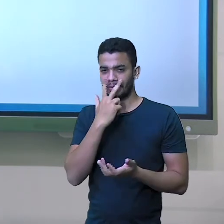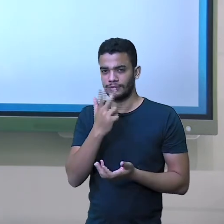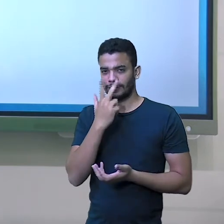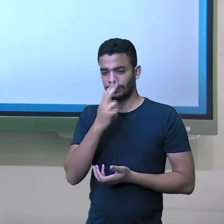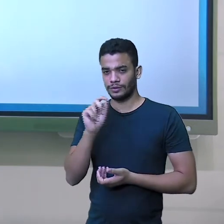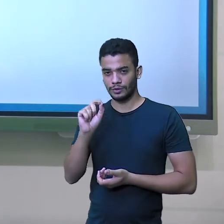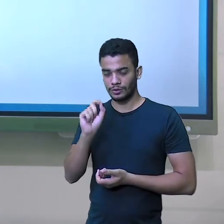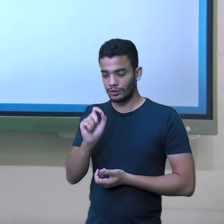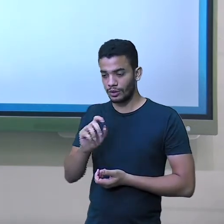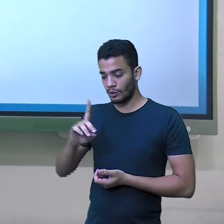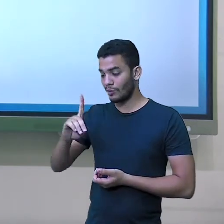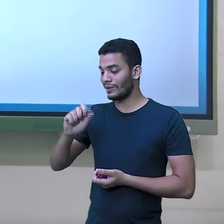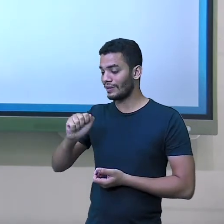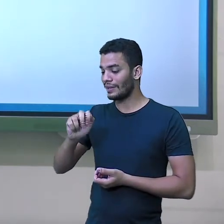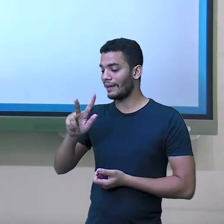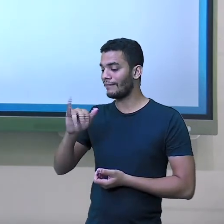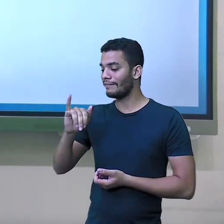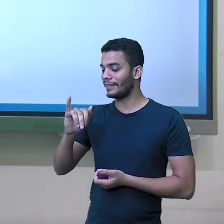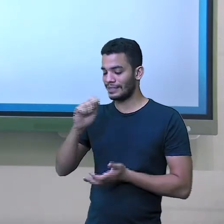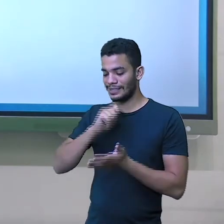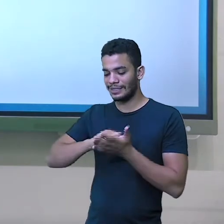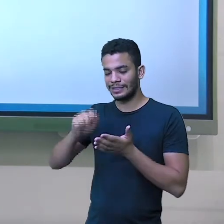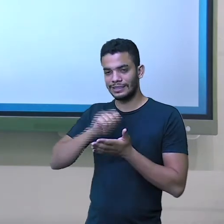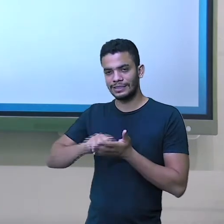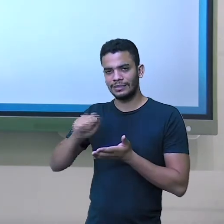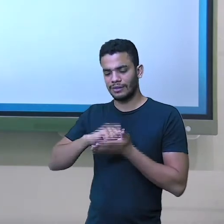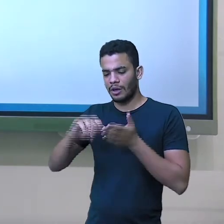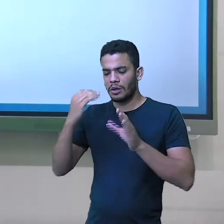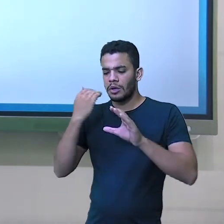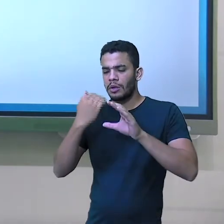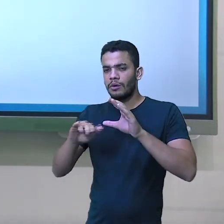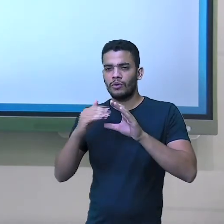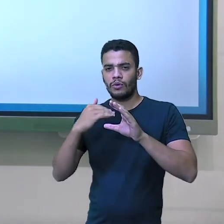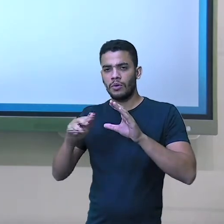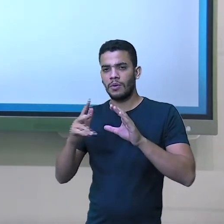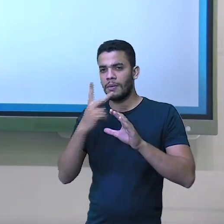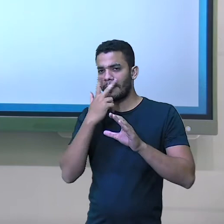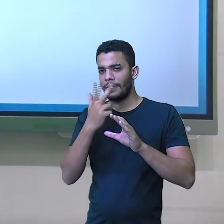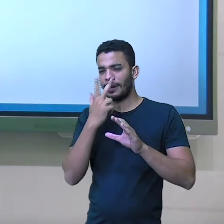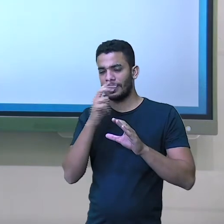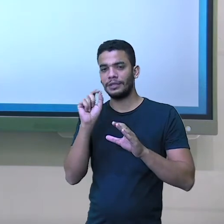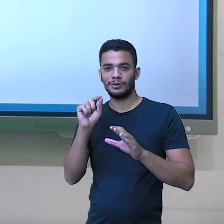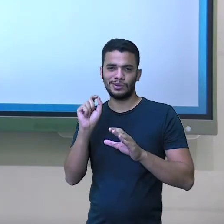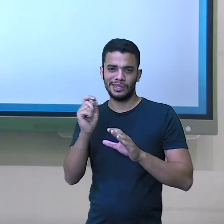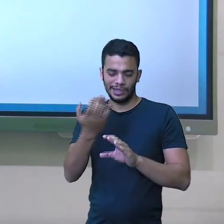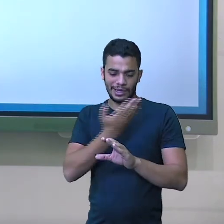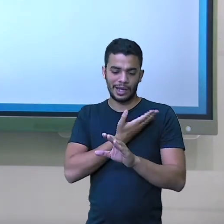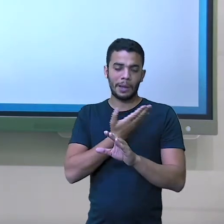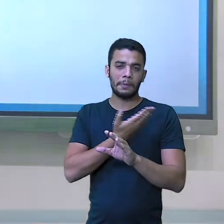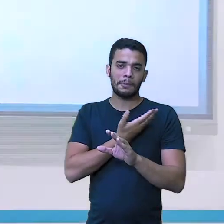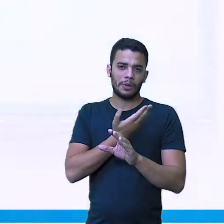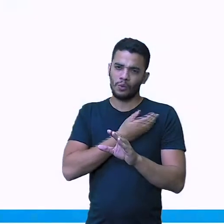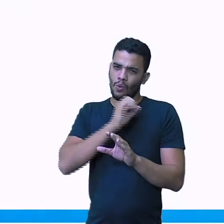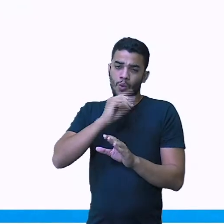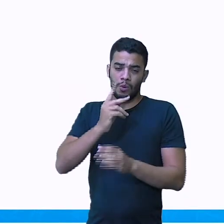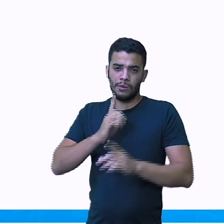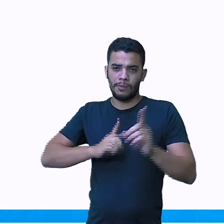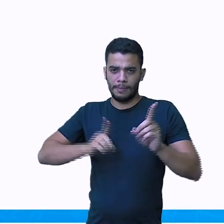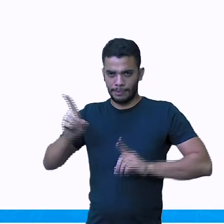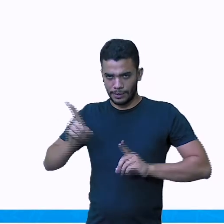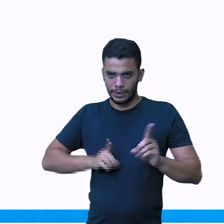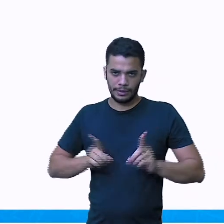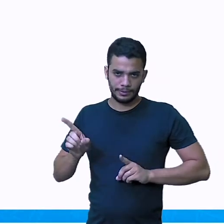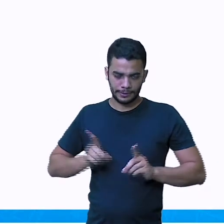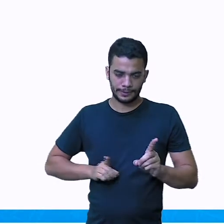para contar as últimas novidades. Mas vamos ver essa carta com o formato que eu trouxe para vocês? Aqui